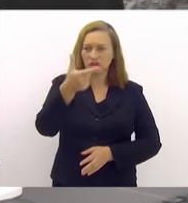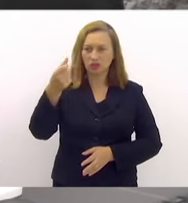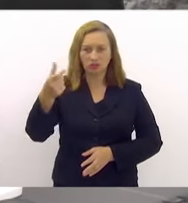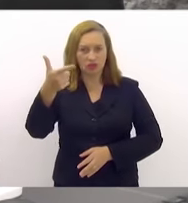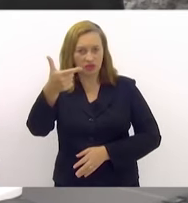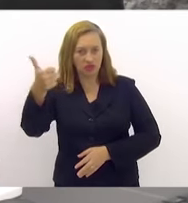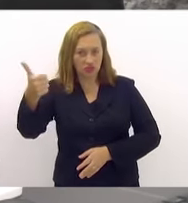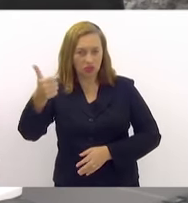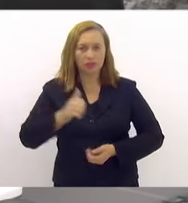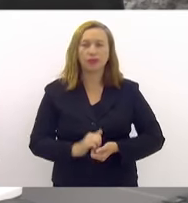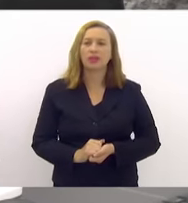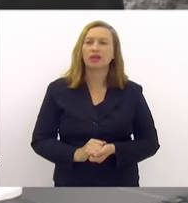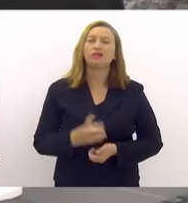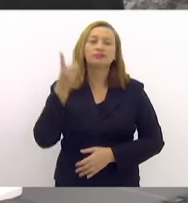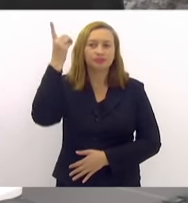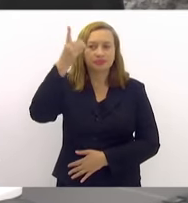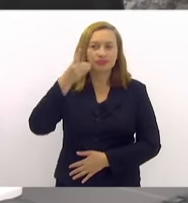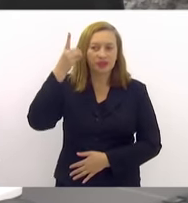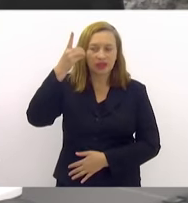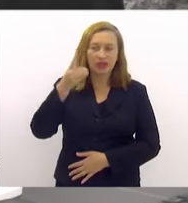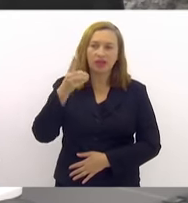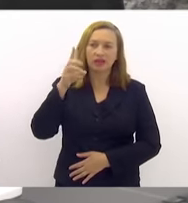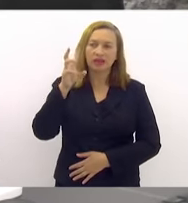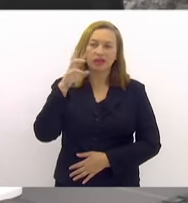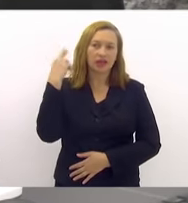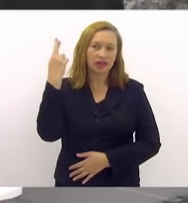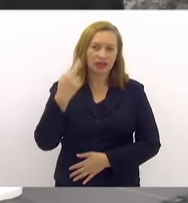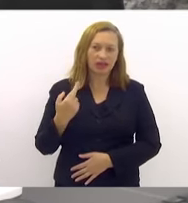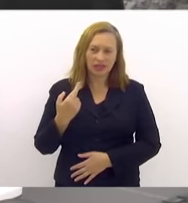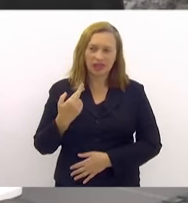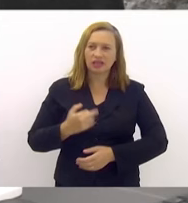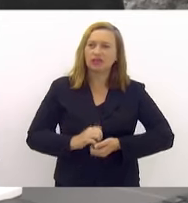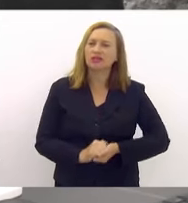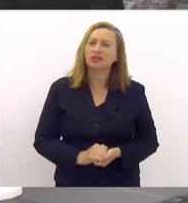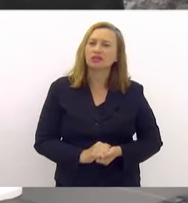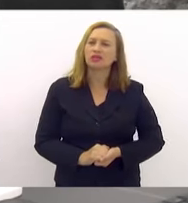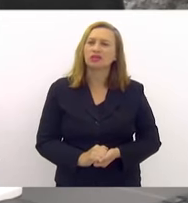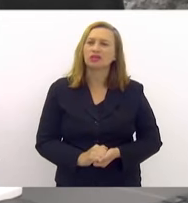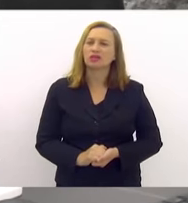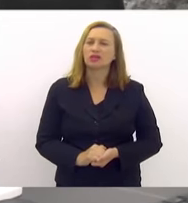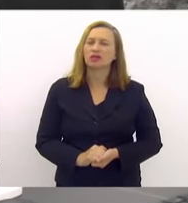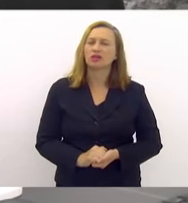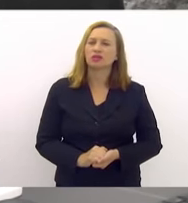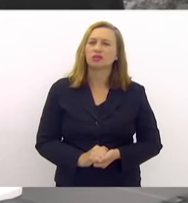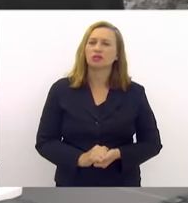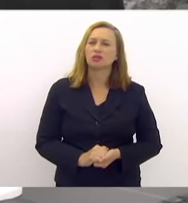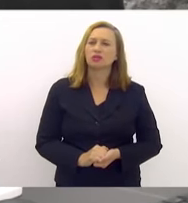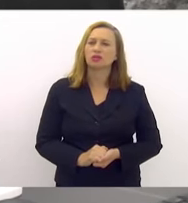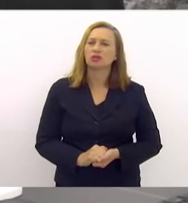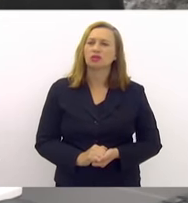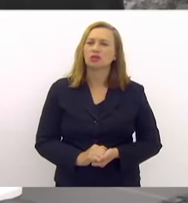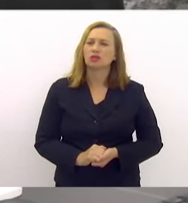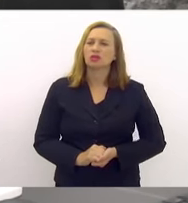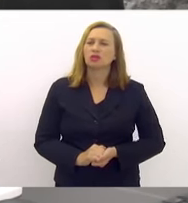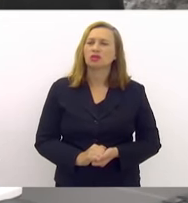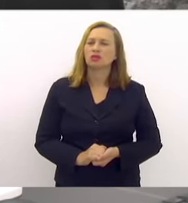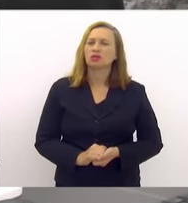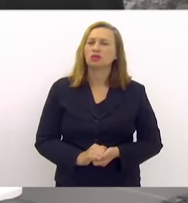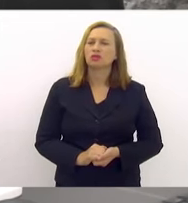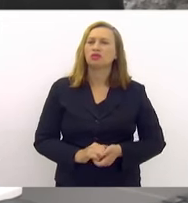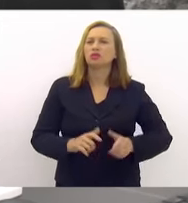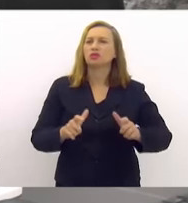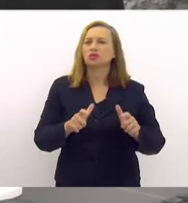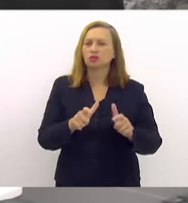4523 de 2021, de autoria da deputada Renata Souza, que dispõe sobre o estabelecimento de diretrizes e